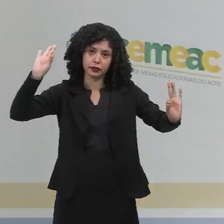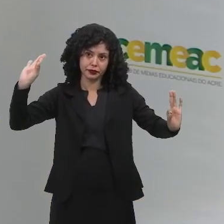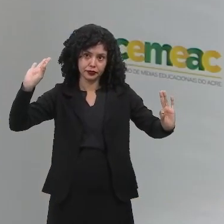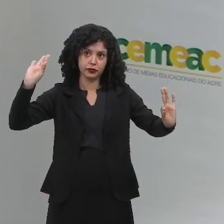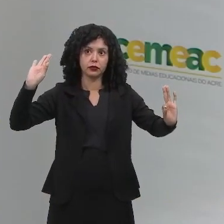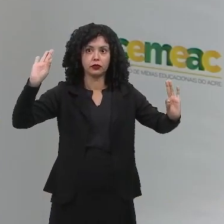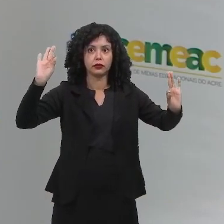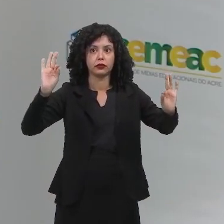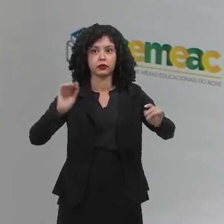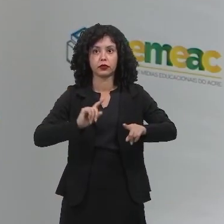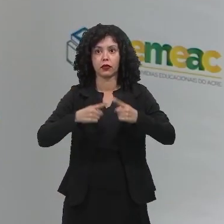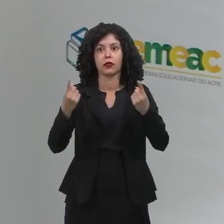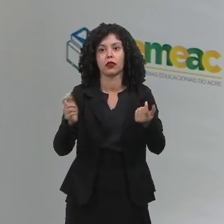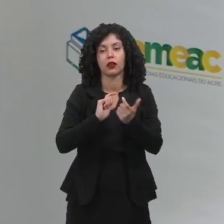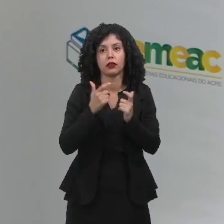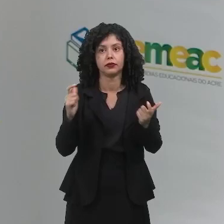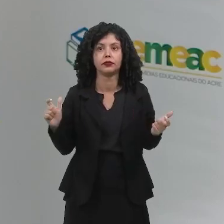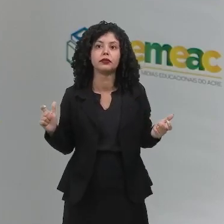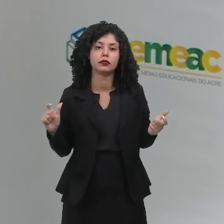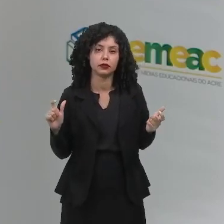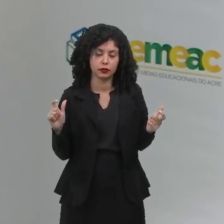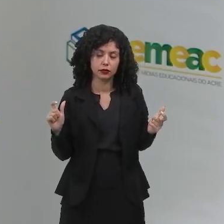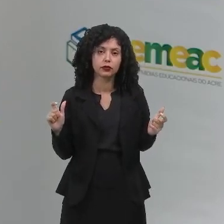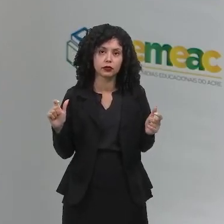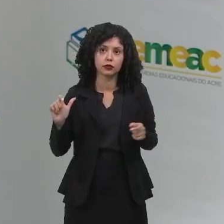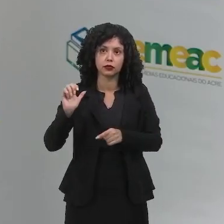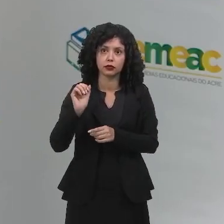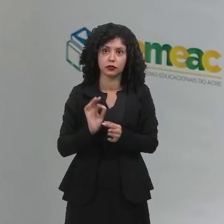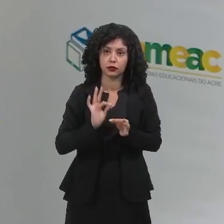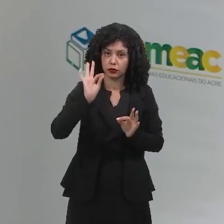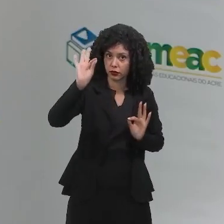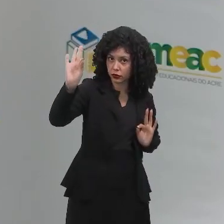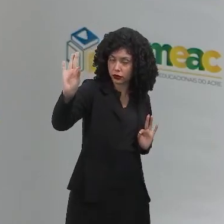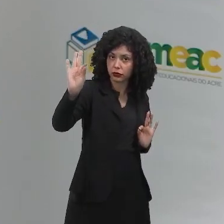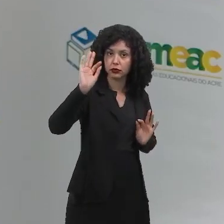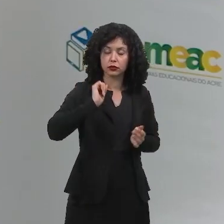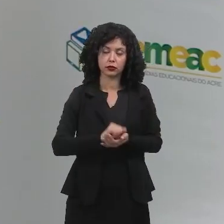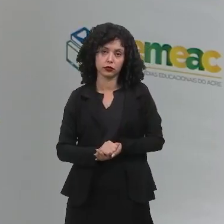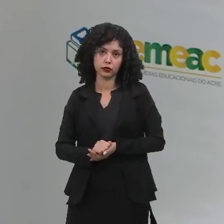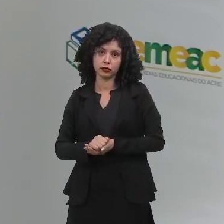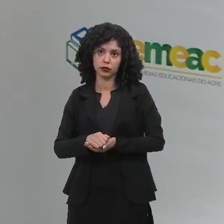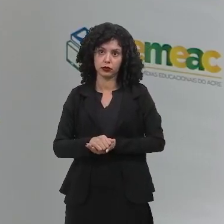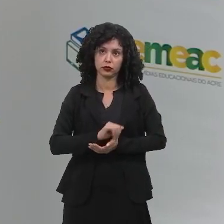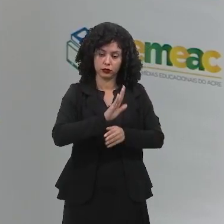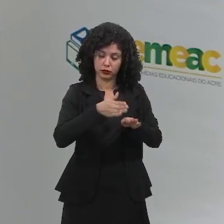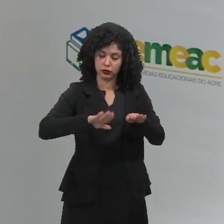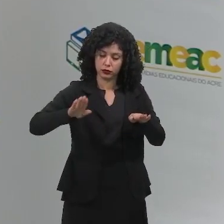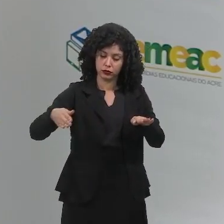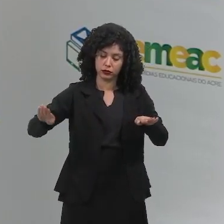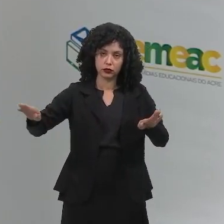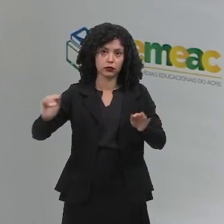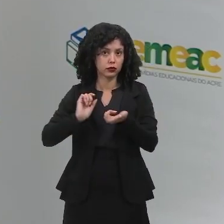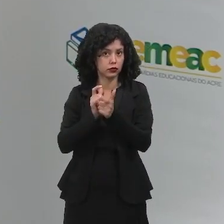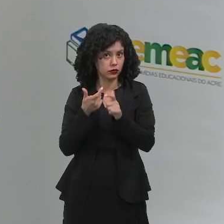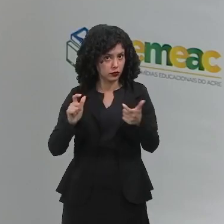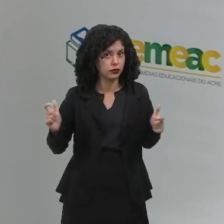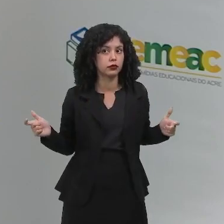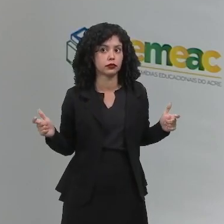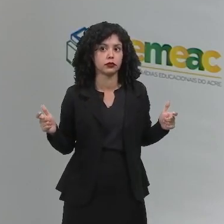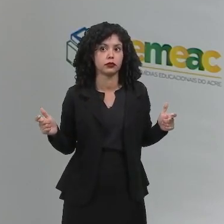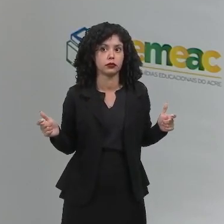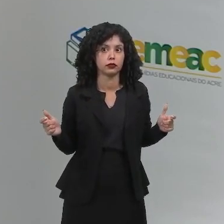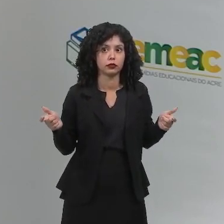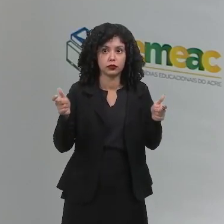do outro, maior vai ser a sua distância, maior vai ser os comprimentos de onda. E quanto maior esses comprimentos de